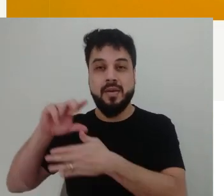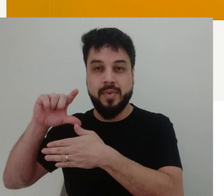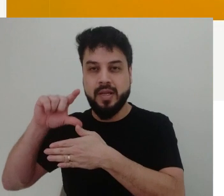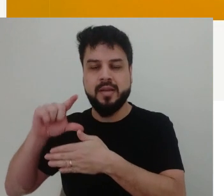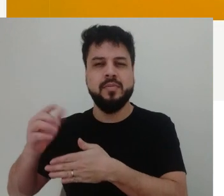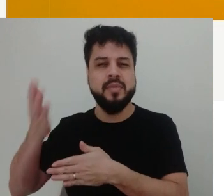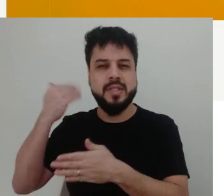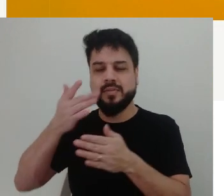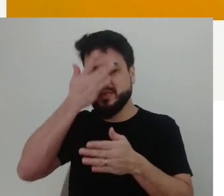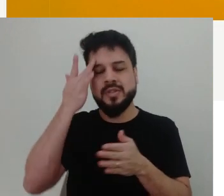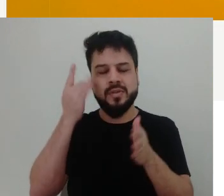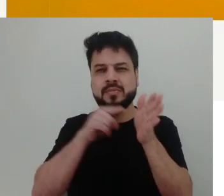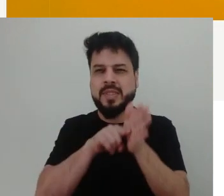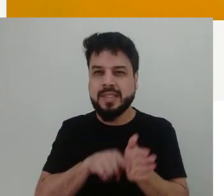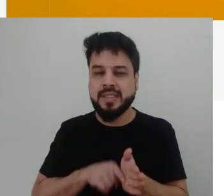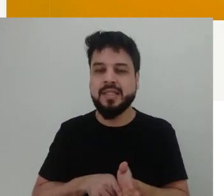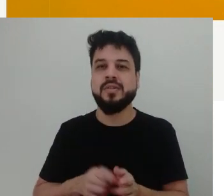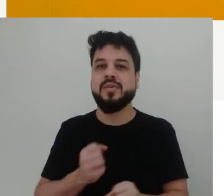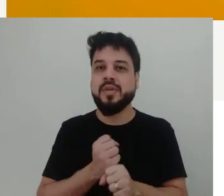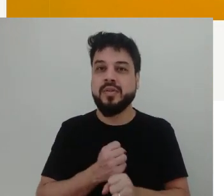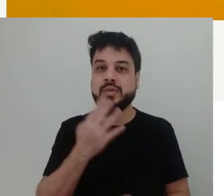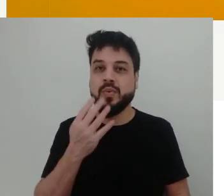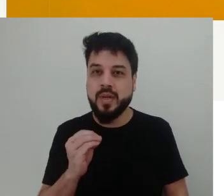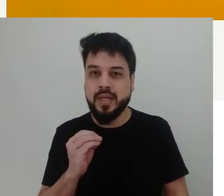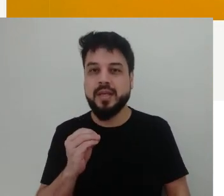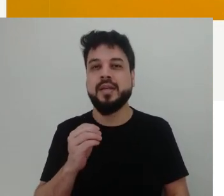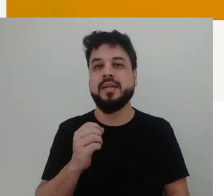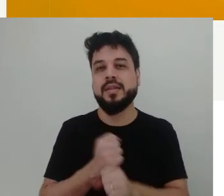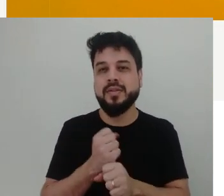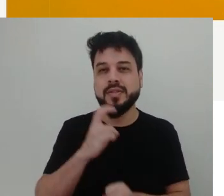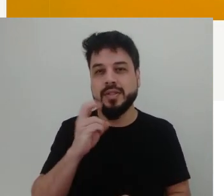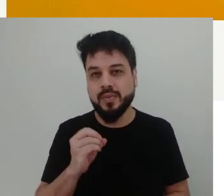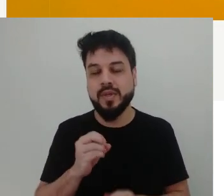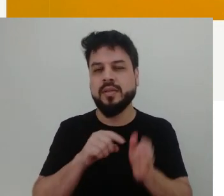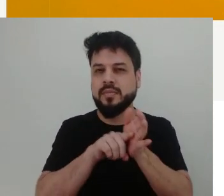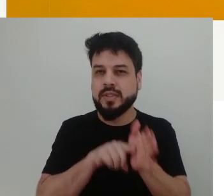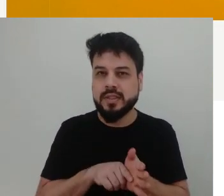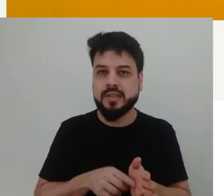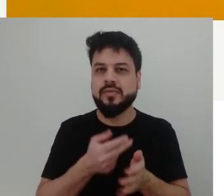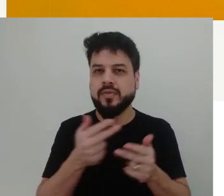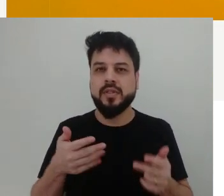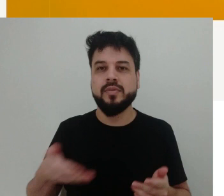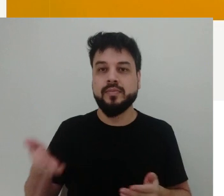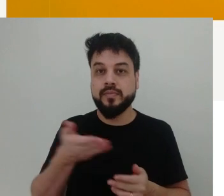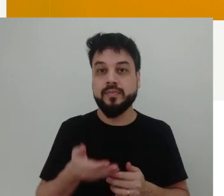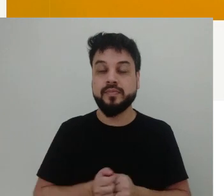histórica. Né? Então, seria mais longo, mas, Júlio, mais ou menos é por aí.